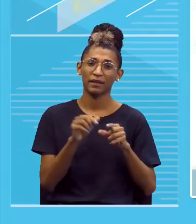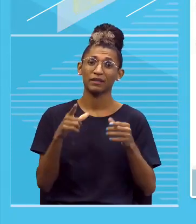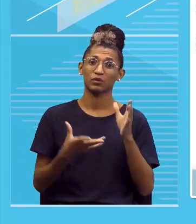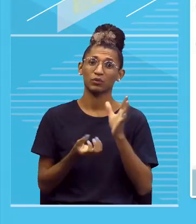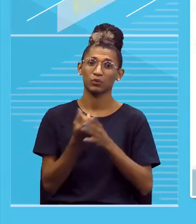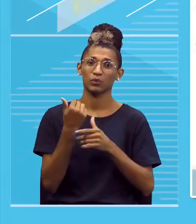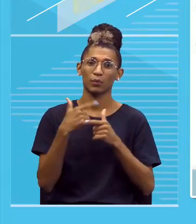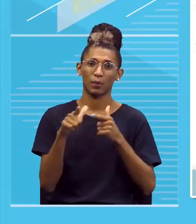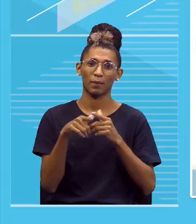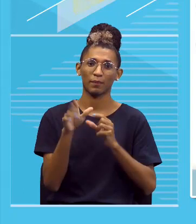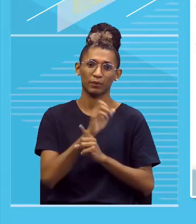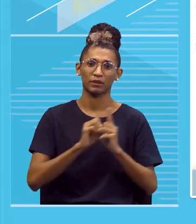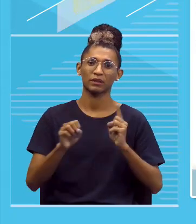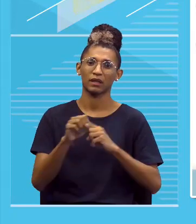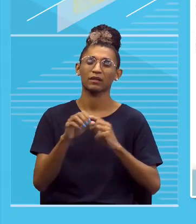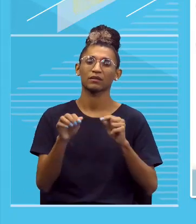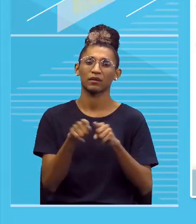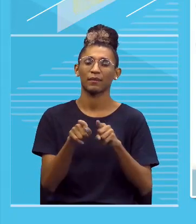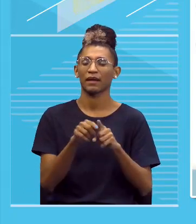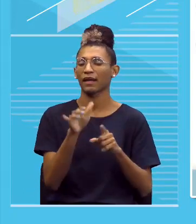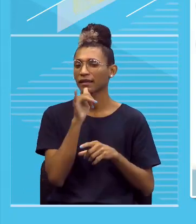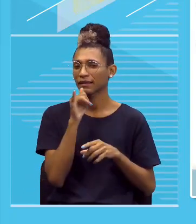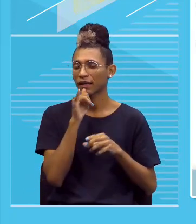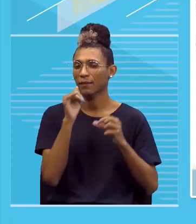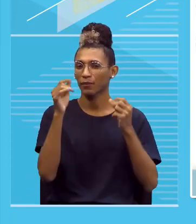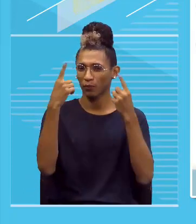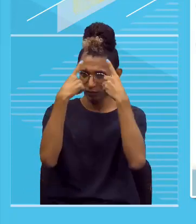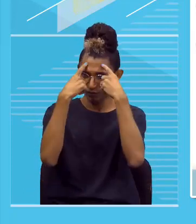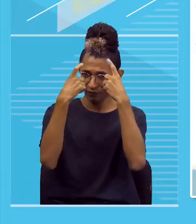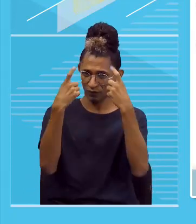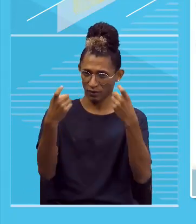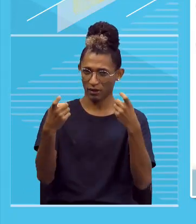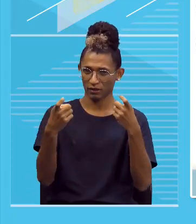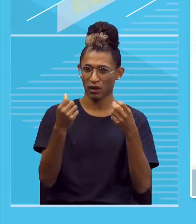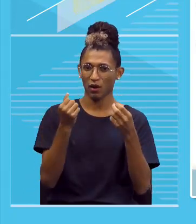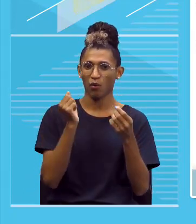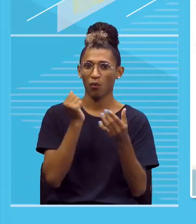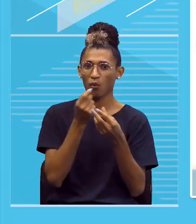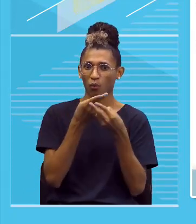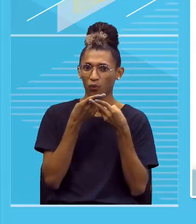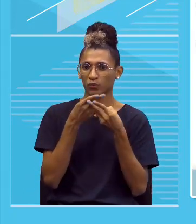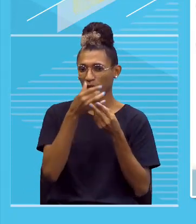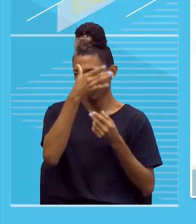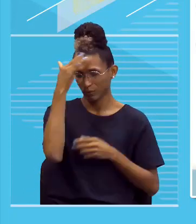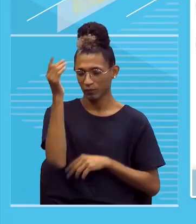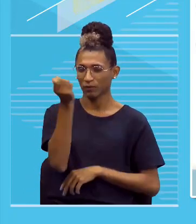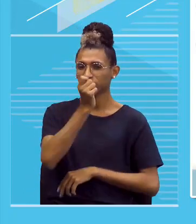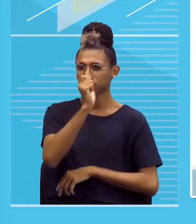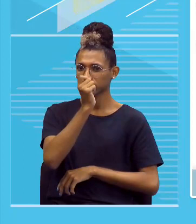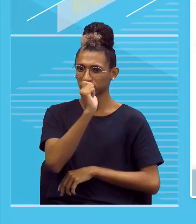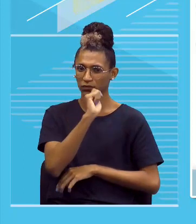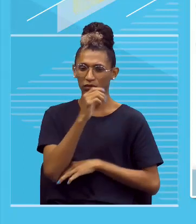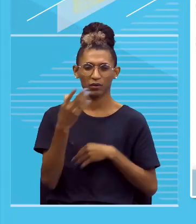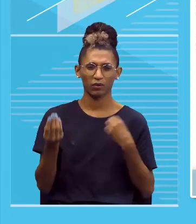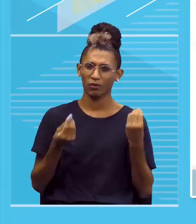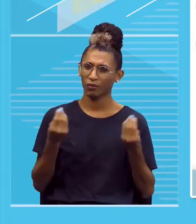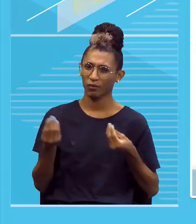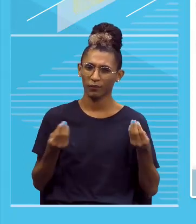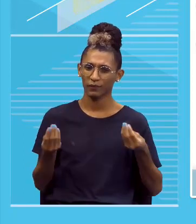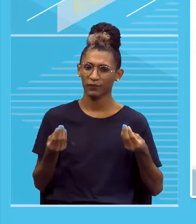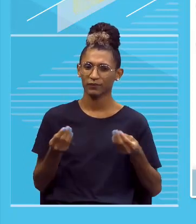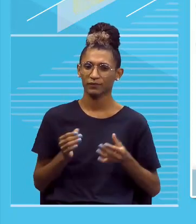a violência gente o consumo de drogas gente que era uma coisa